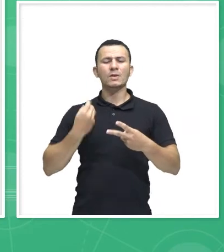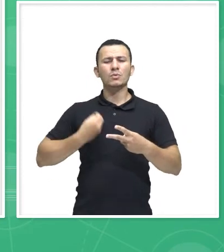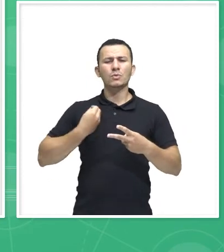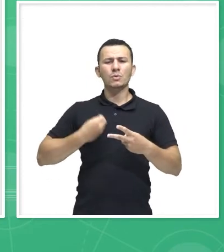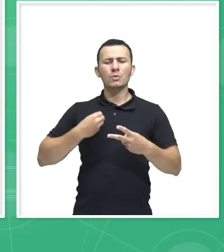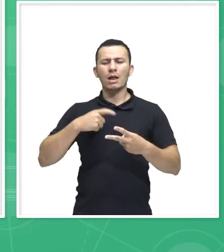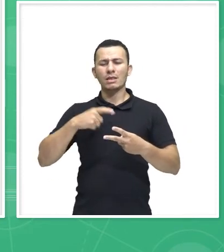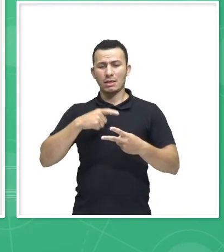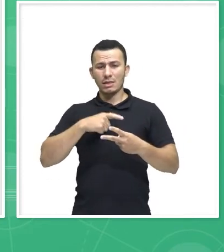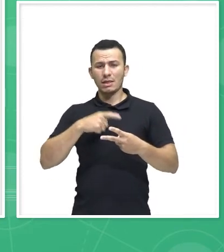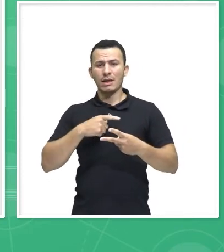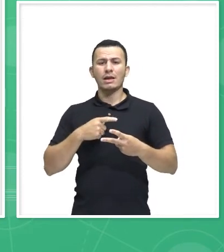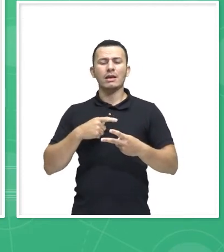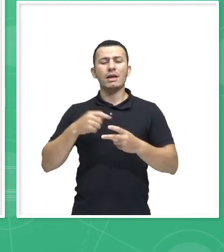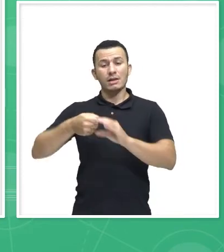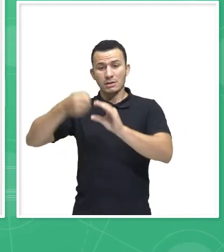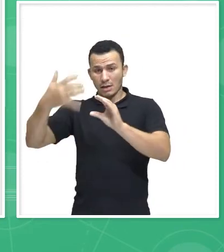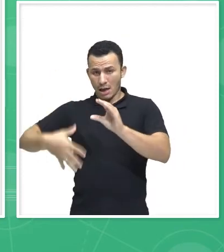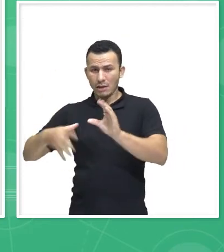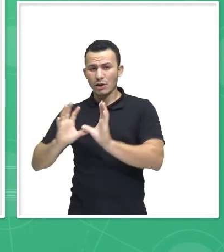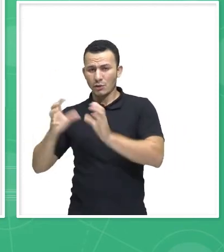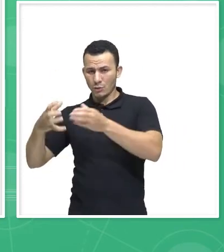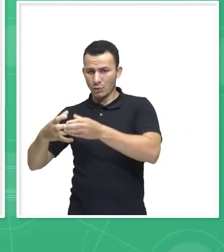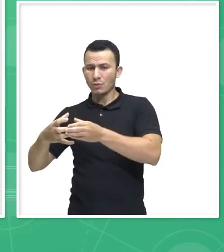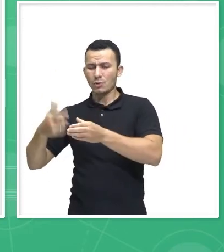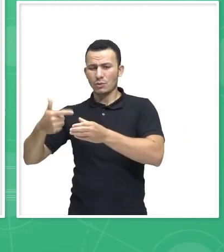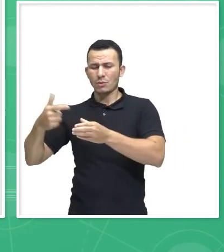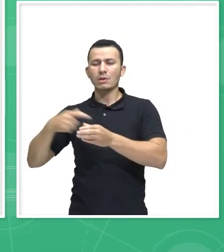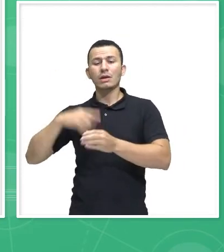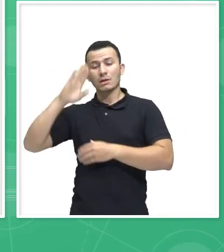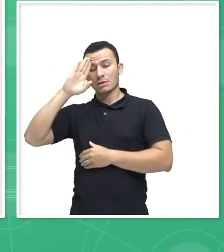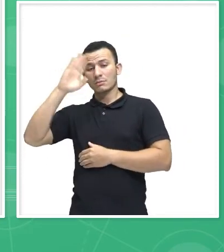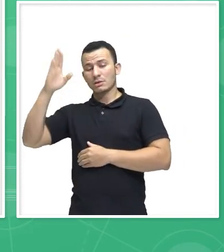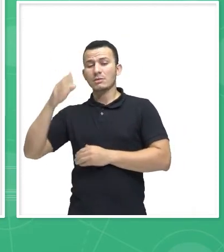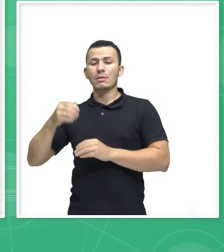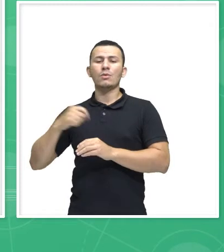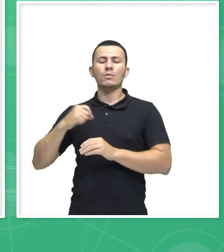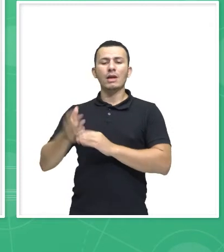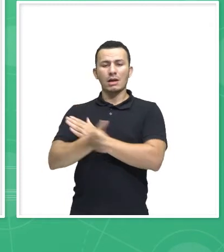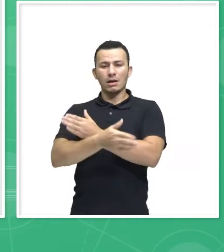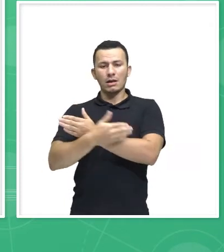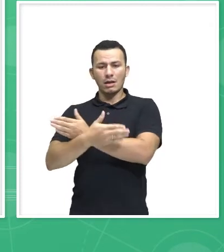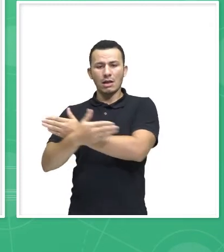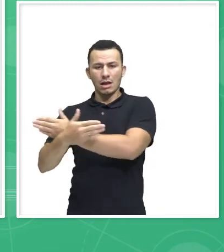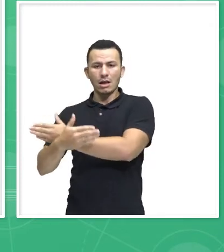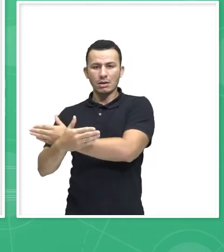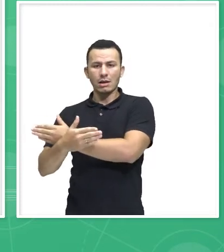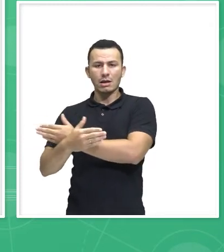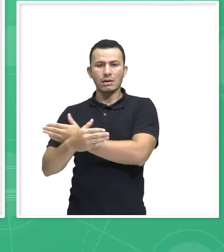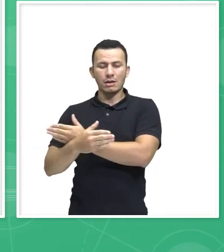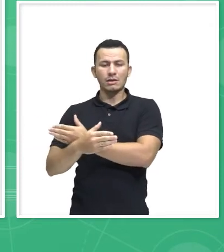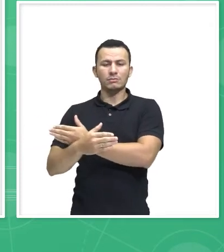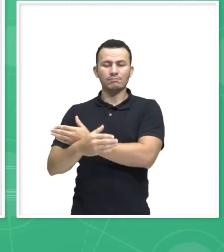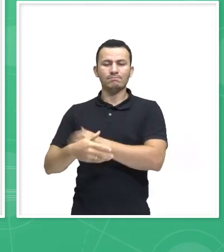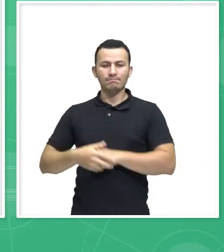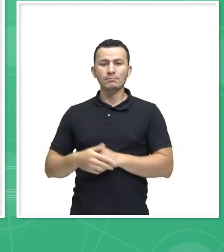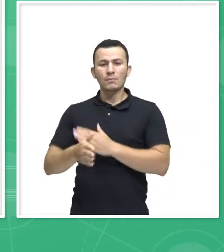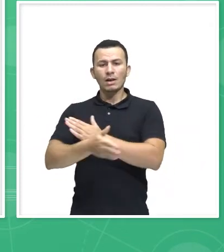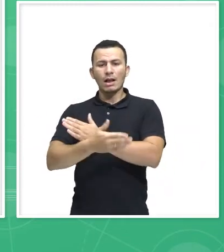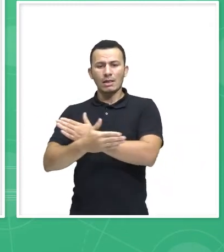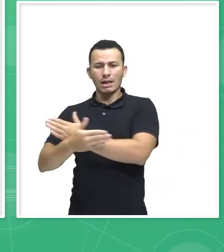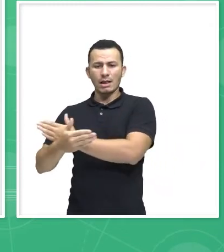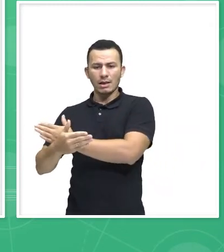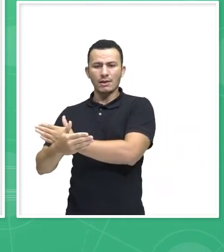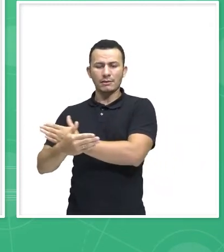apresentam por características principal característica principal as nadadeiras sustentadas por raios nas nadadeiras